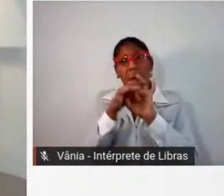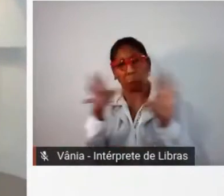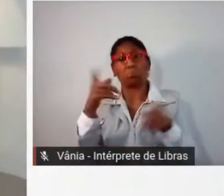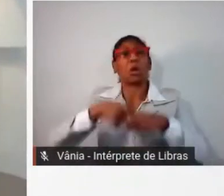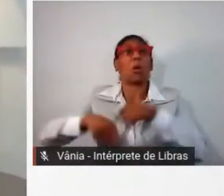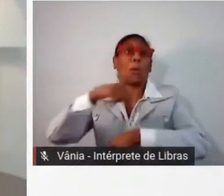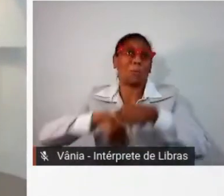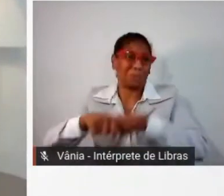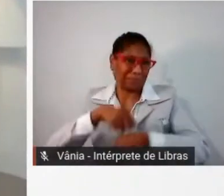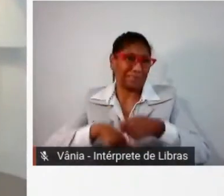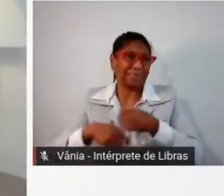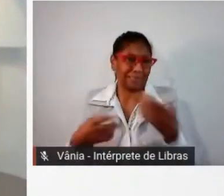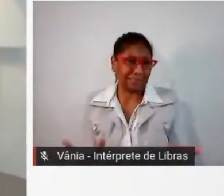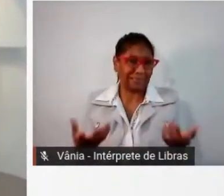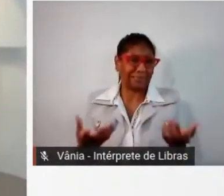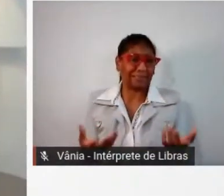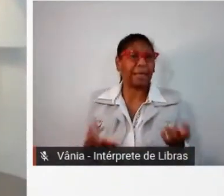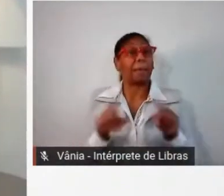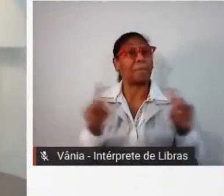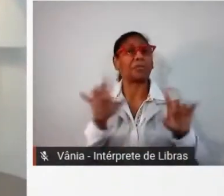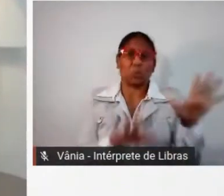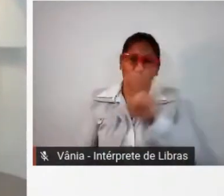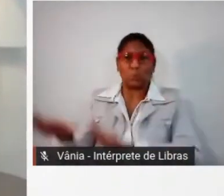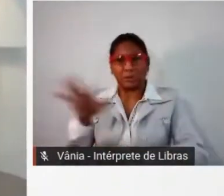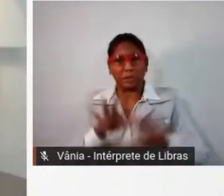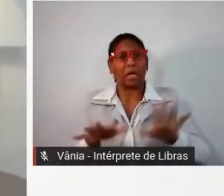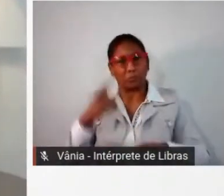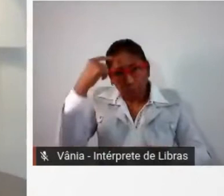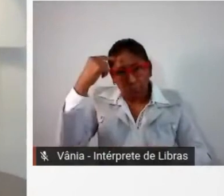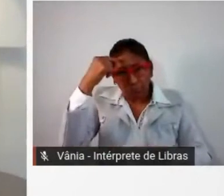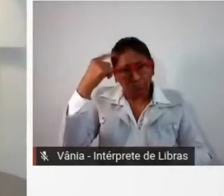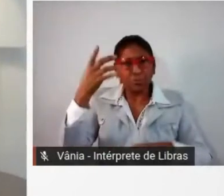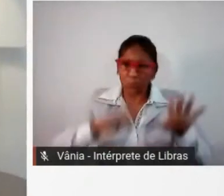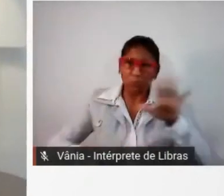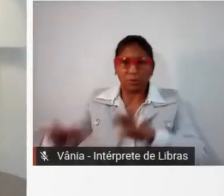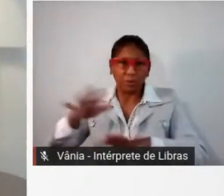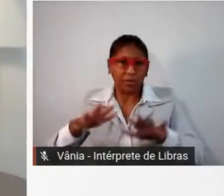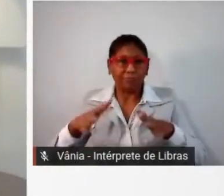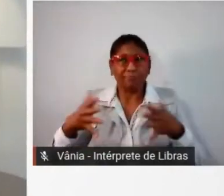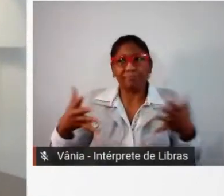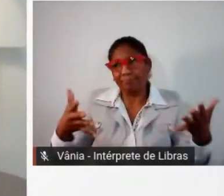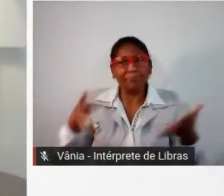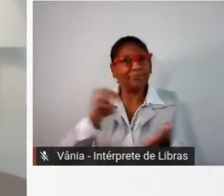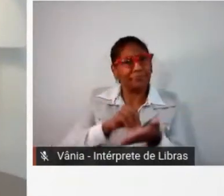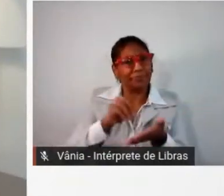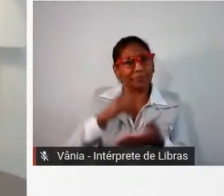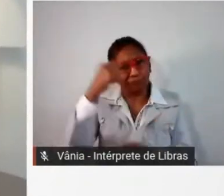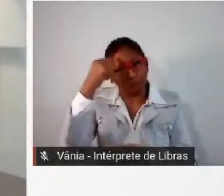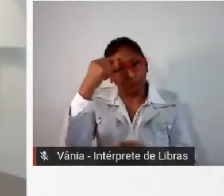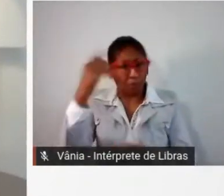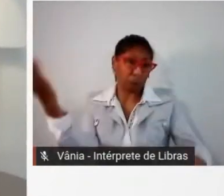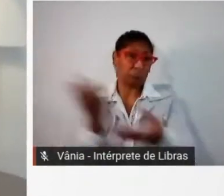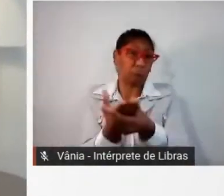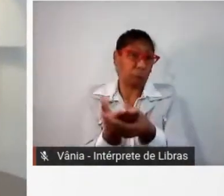essa questão econômica, mas há que ter o bom senso, e quando o bom senso não impera, há notificação e